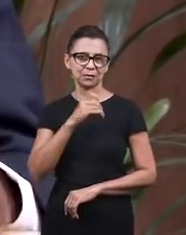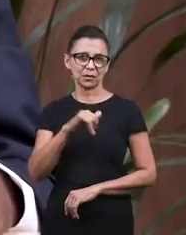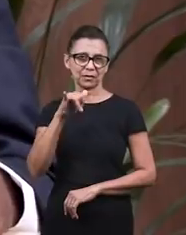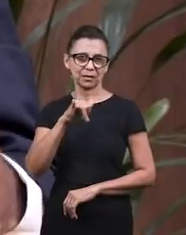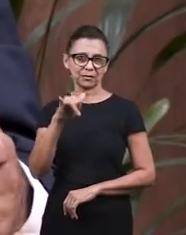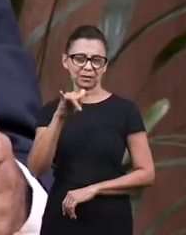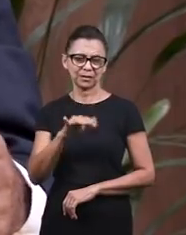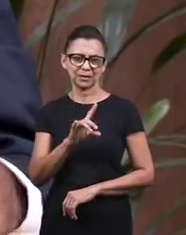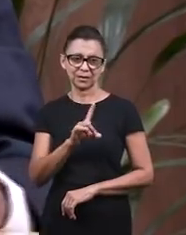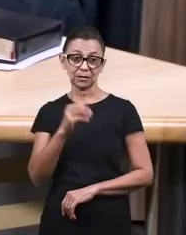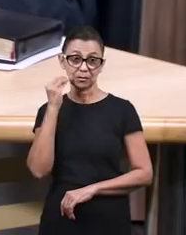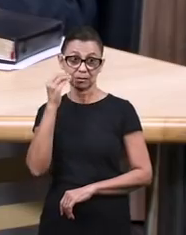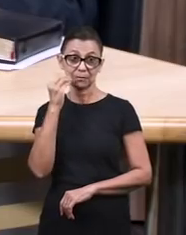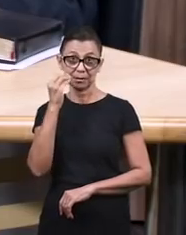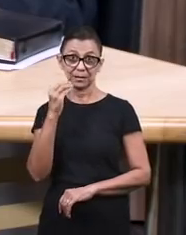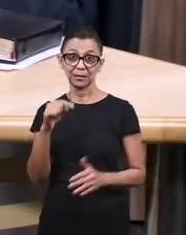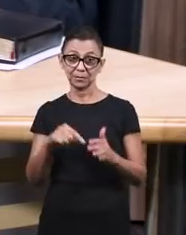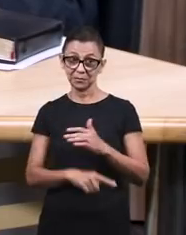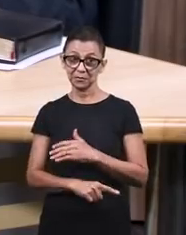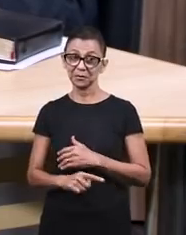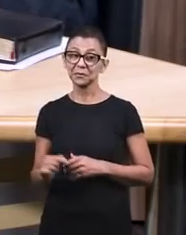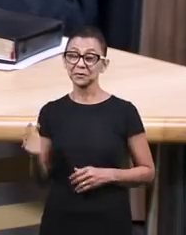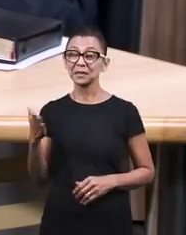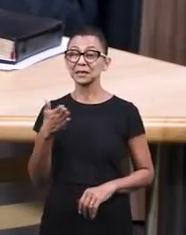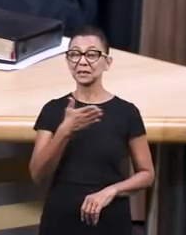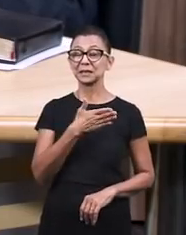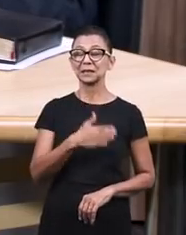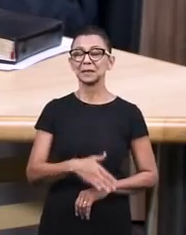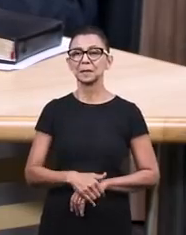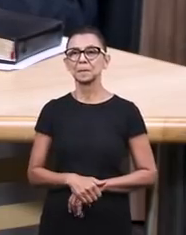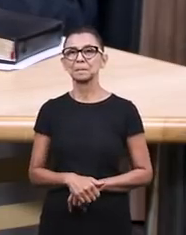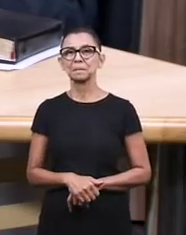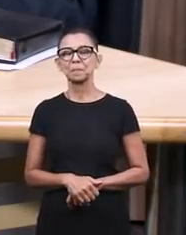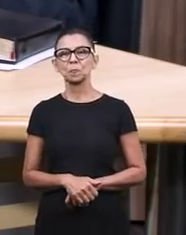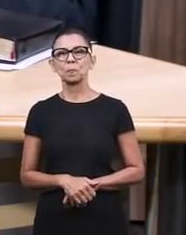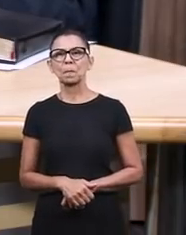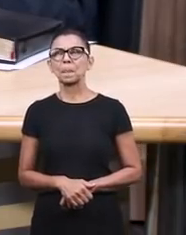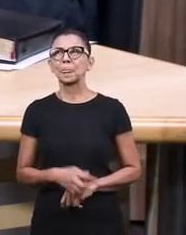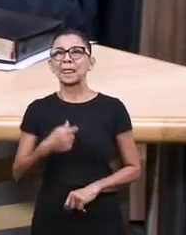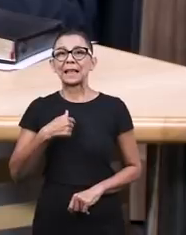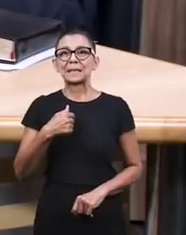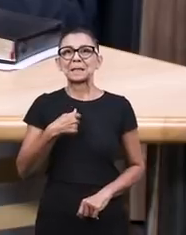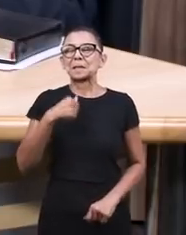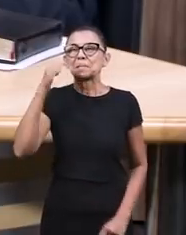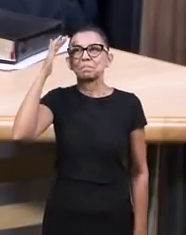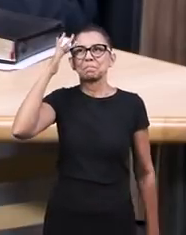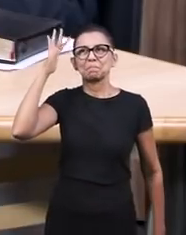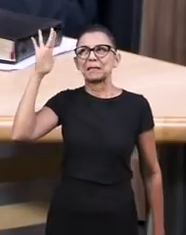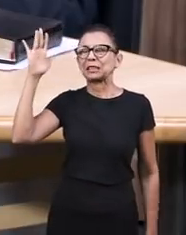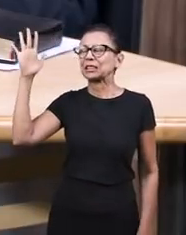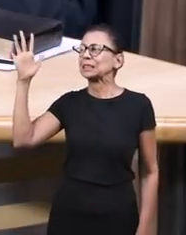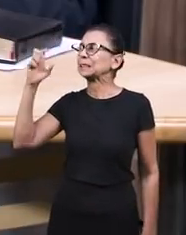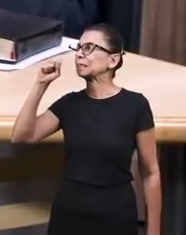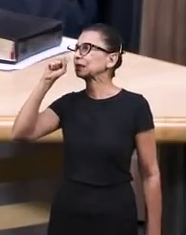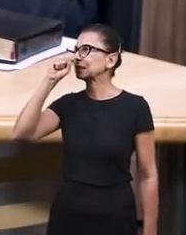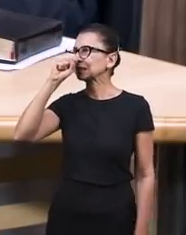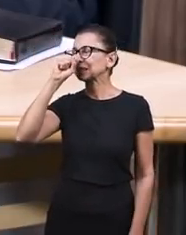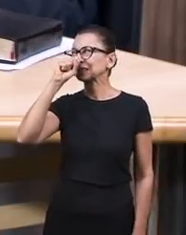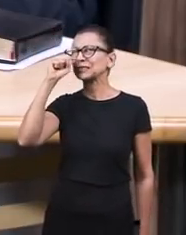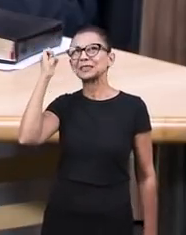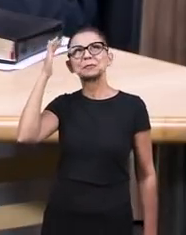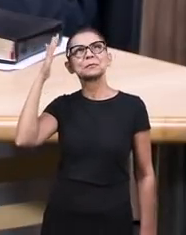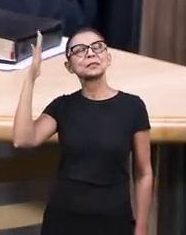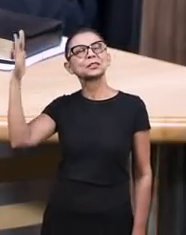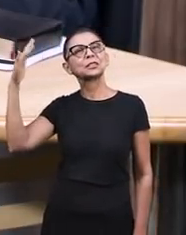vosso meio, na vida da igreja. Eu fico imaginando, a gente às vezes imagina, né? Conjectura